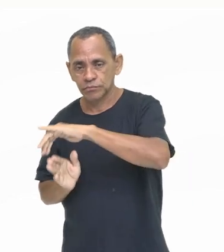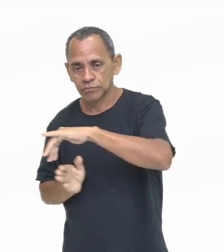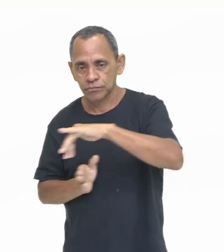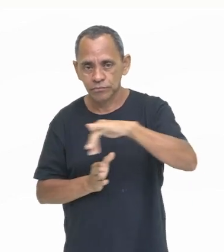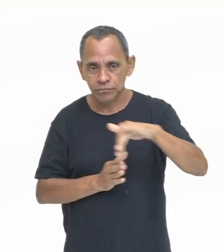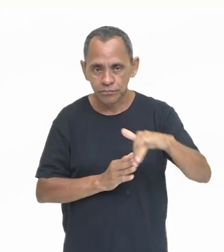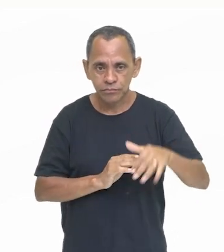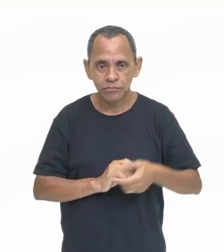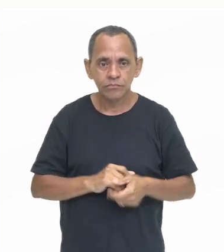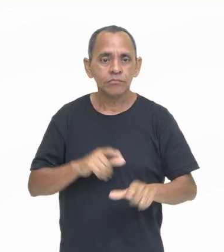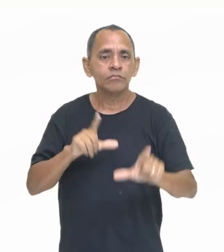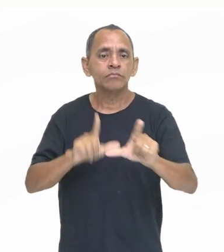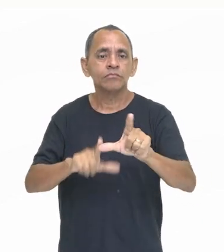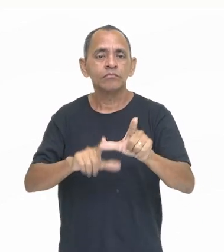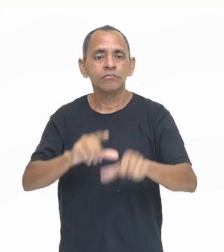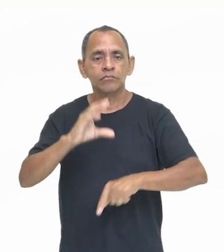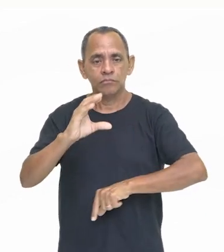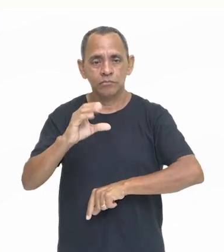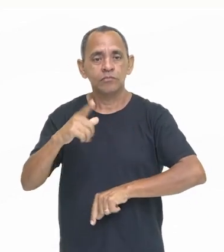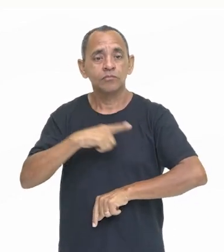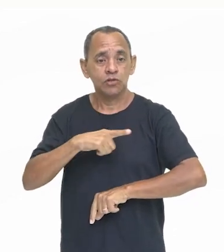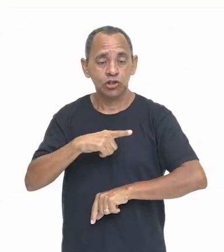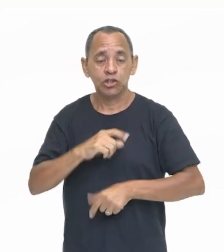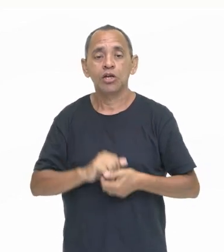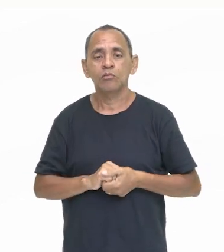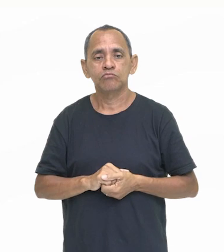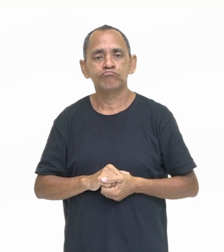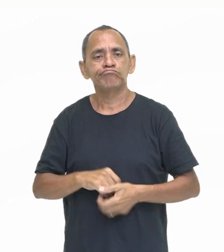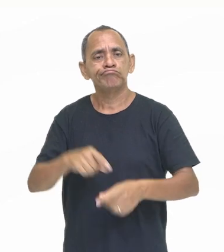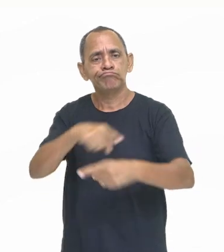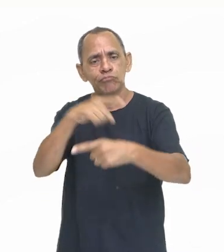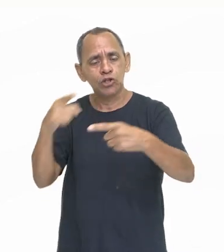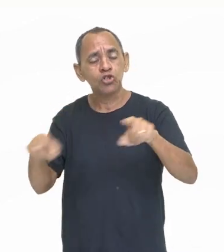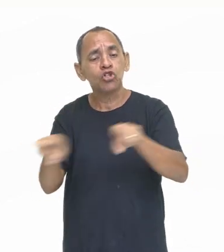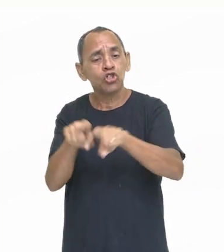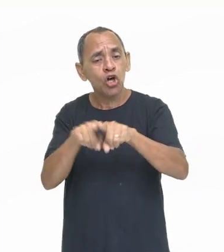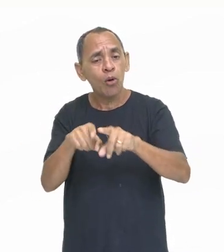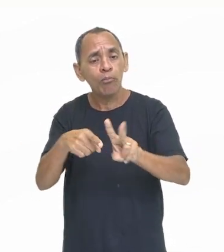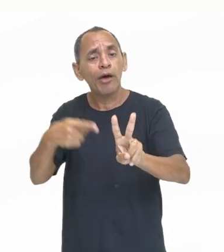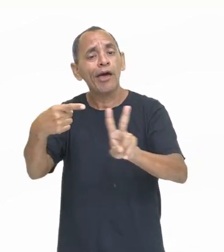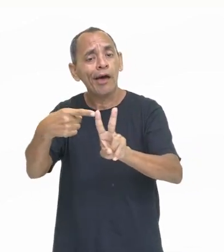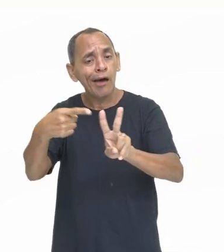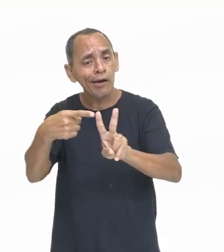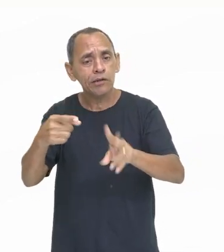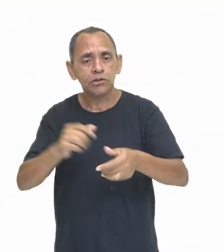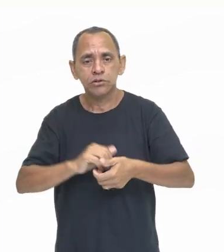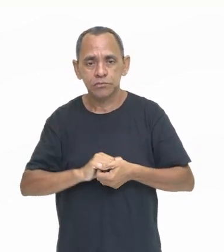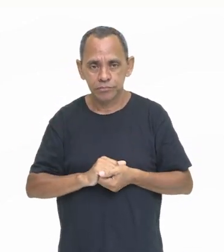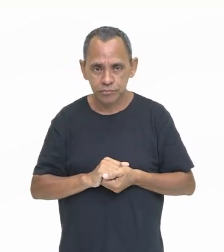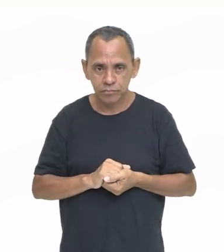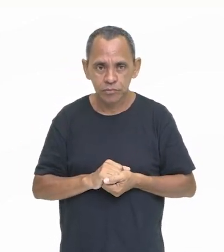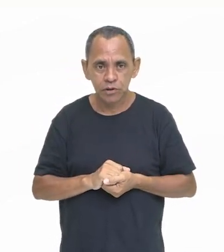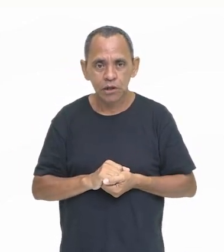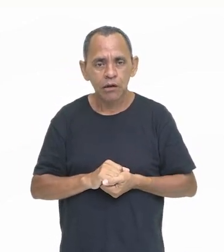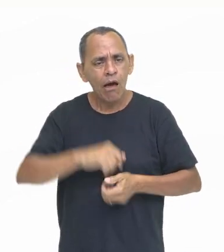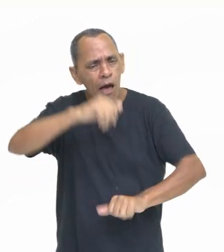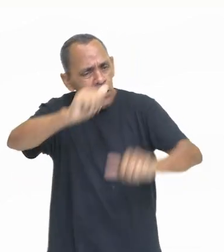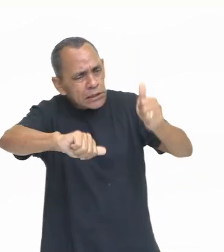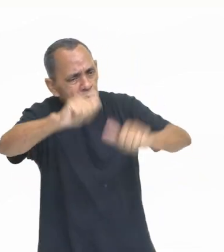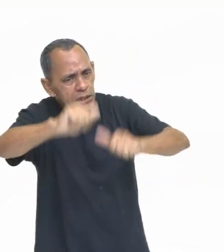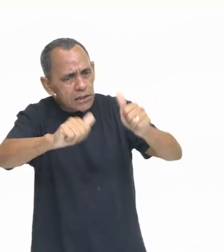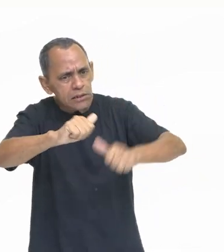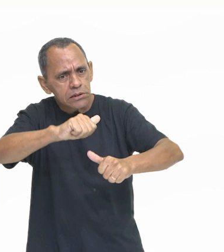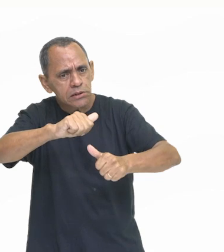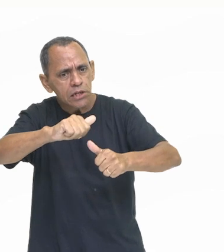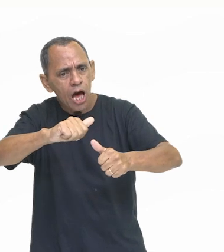C. Nós temos uma fração e temos raiz quadrada, tá? Então, nós temos que analisar as duas